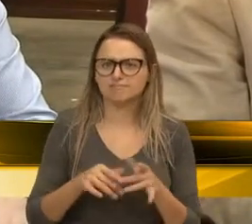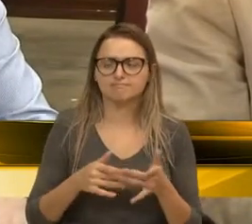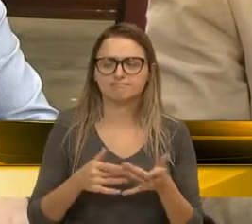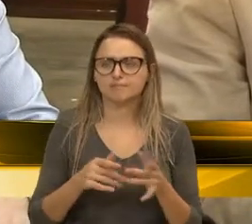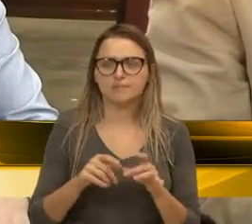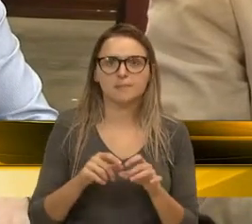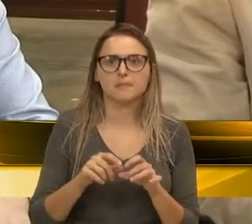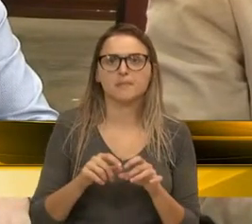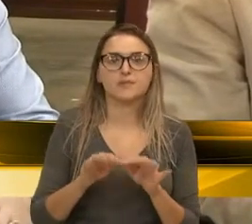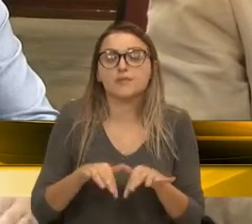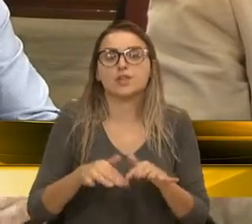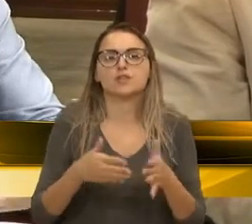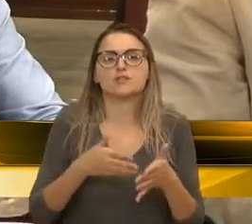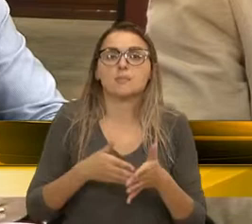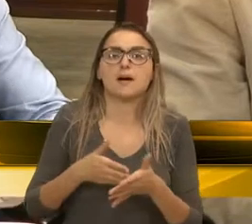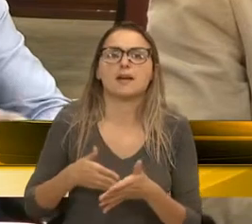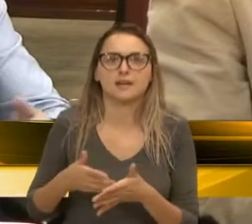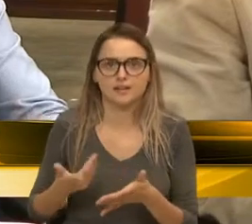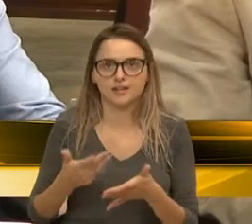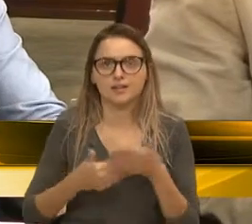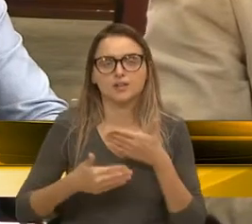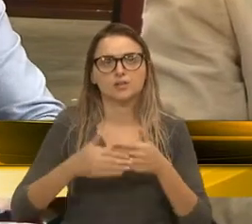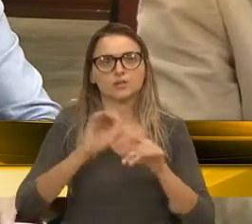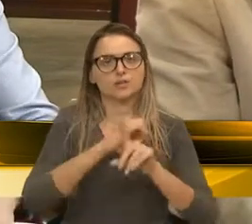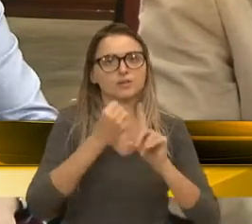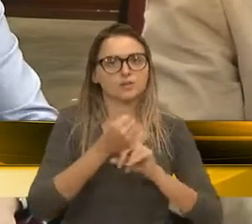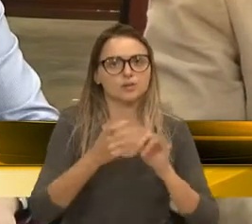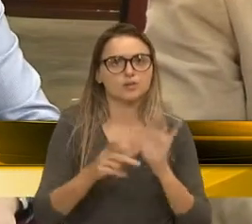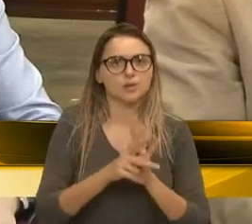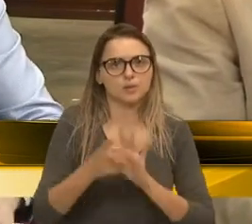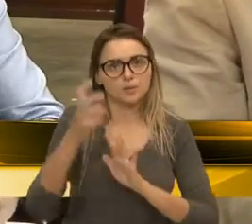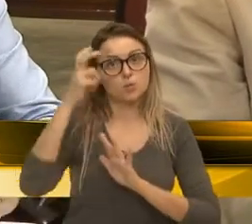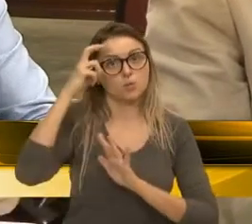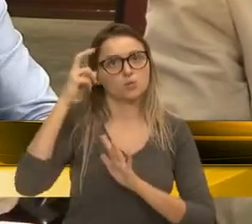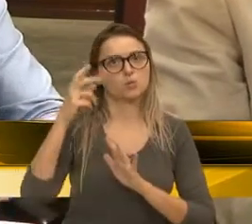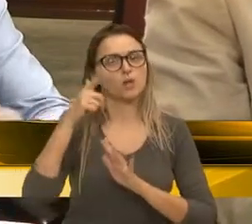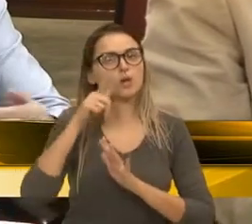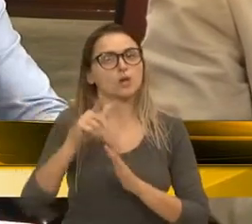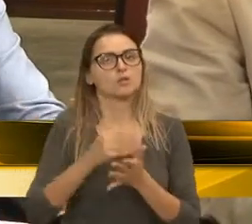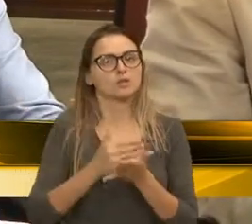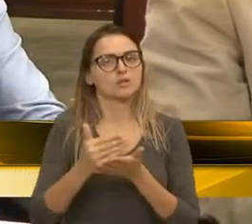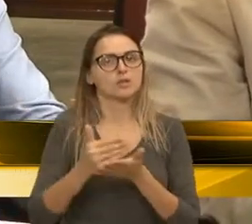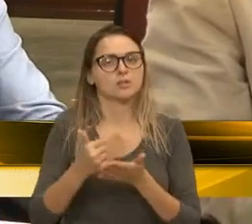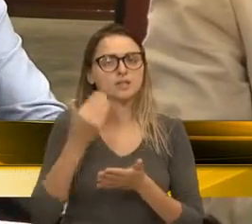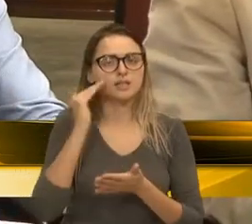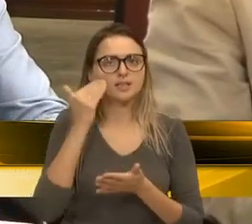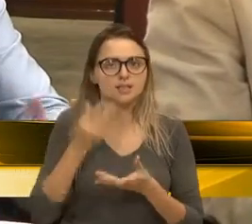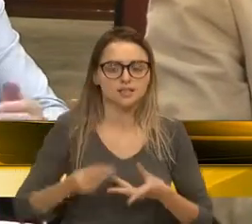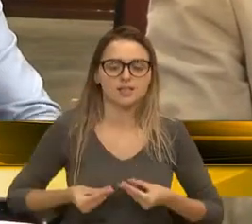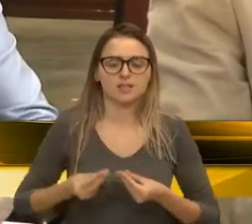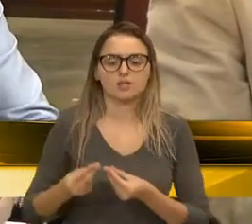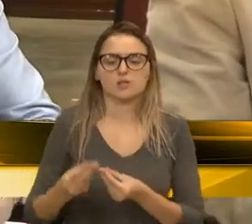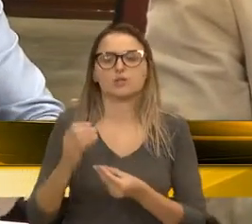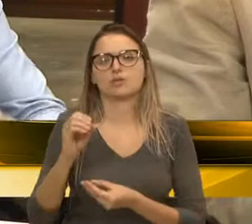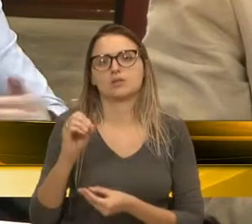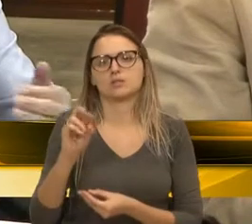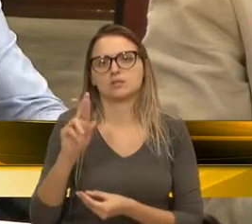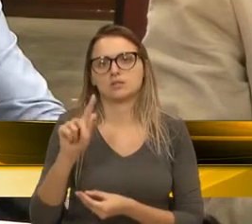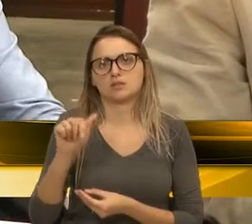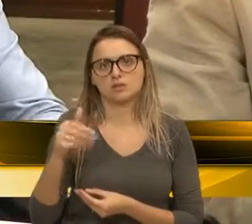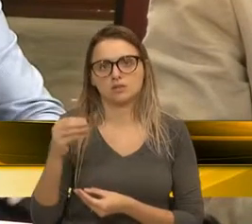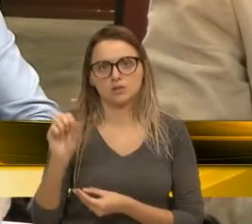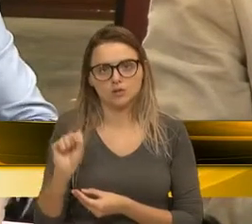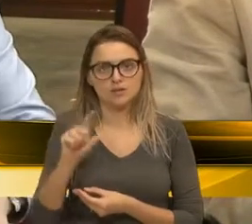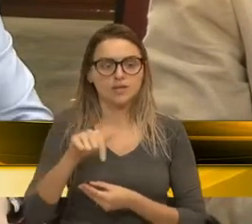pessoas da nossa sociedade, de uma forma cultural, possam entender que a doação de órgãos condiciona a